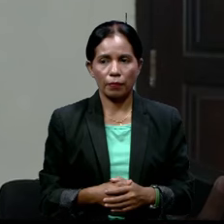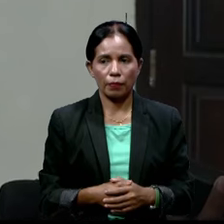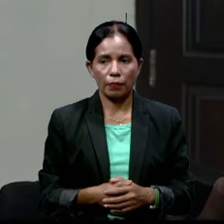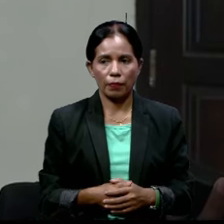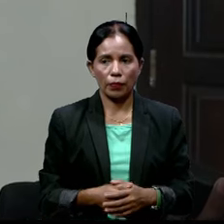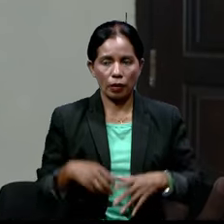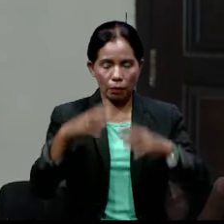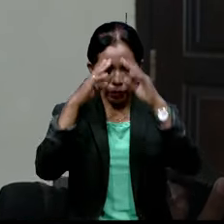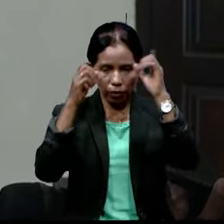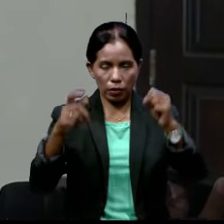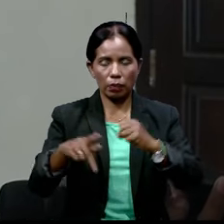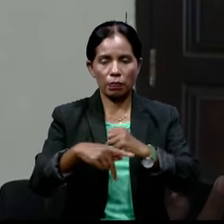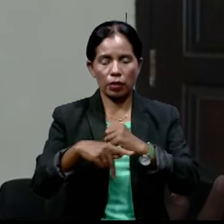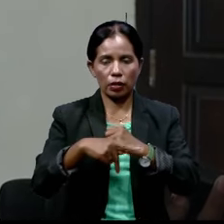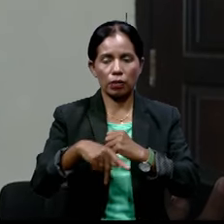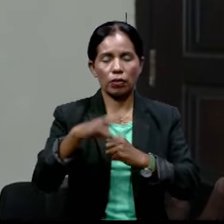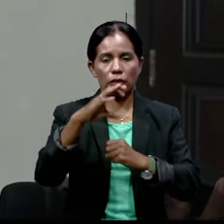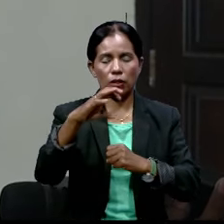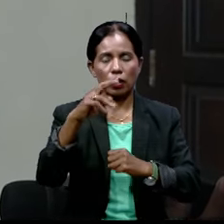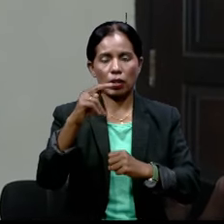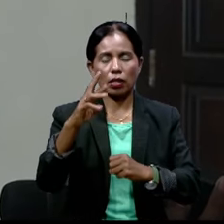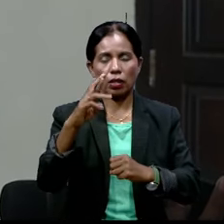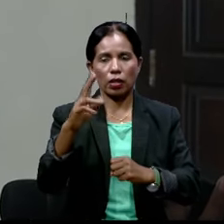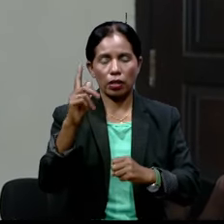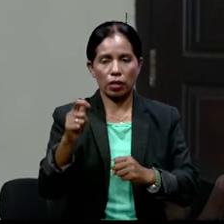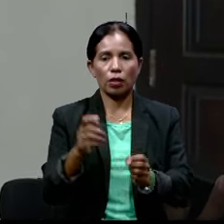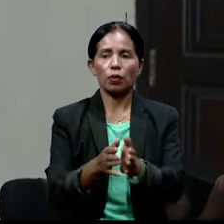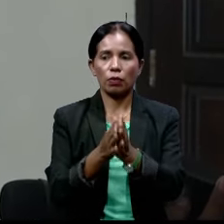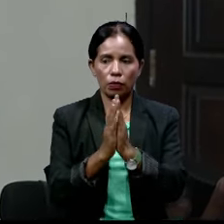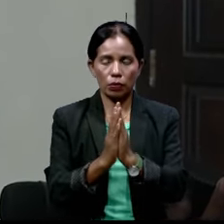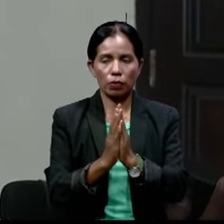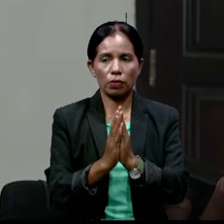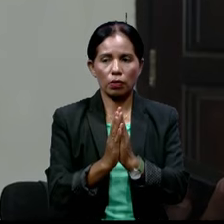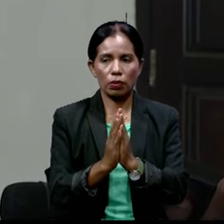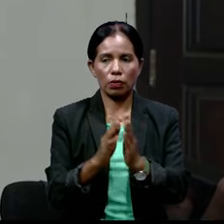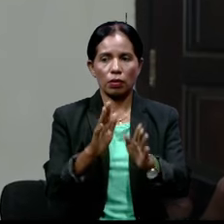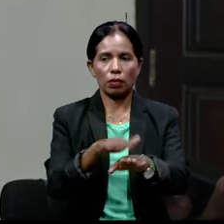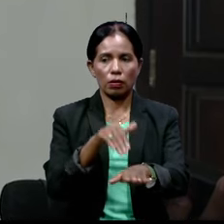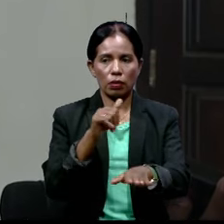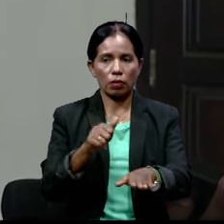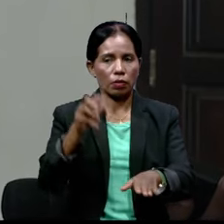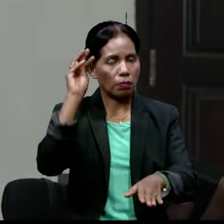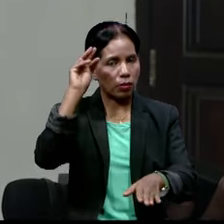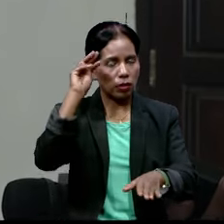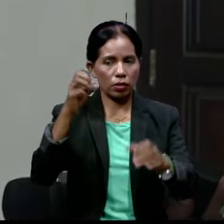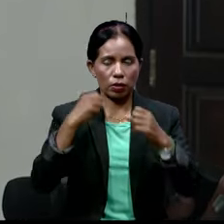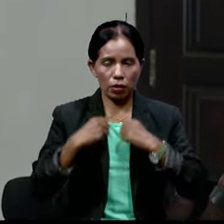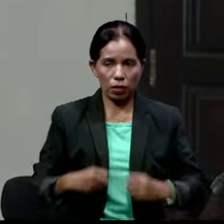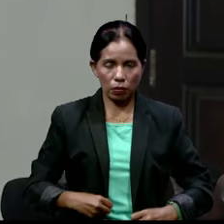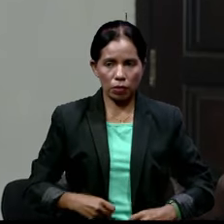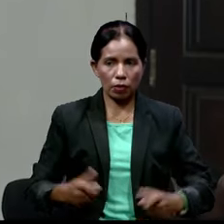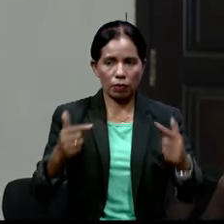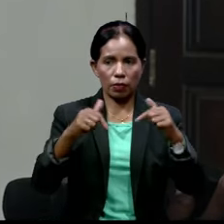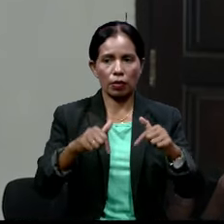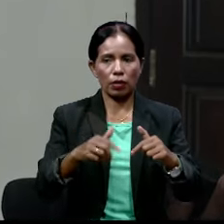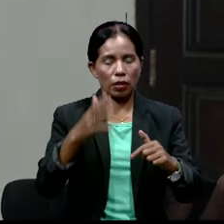presidente bancário se netema curso para pedido a tu bolo ministro da saúde mai talvez